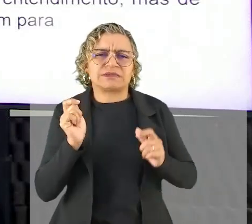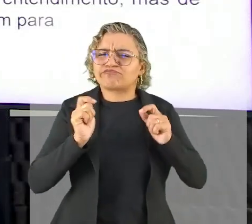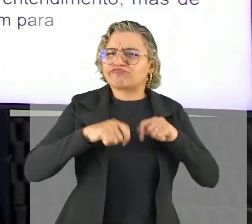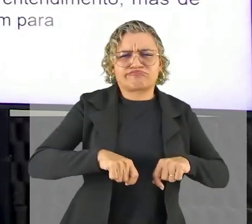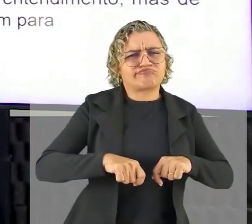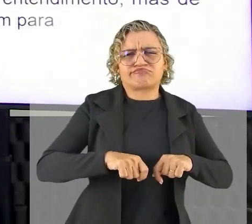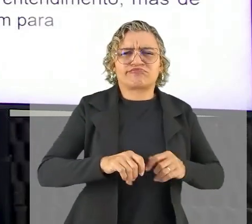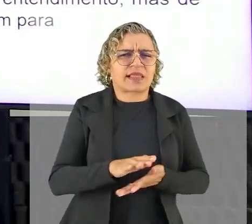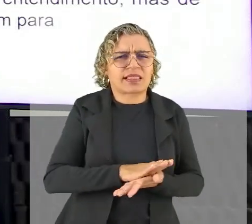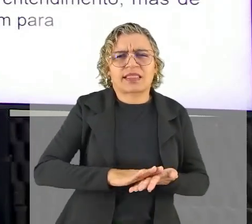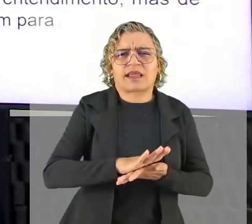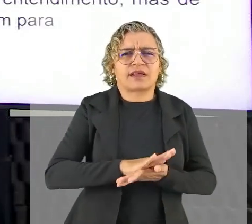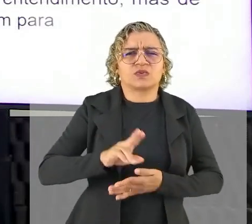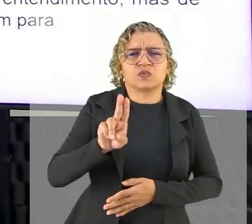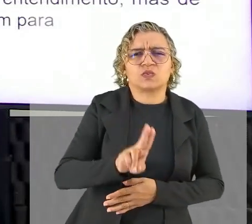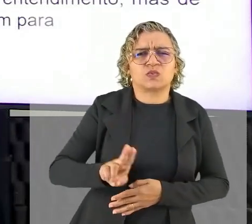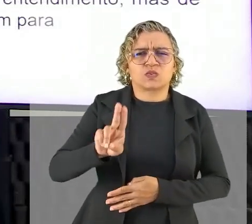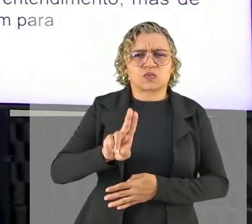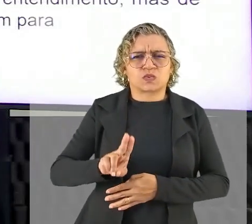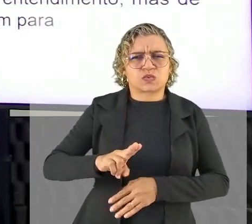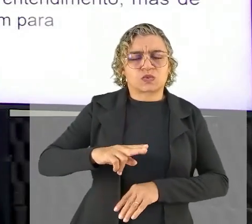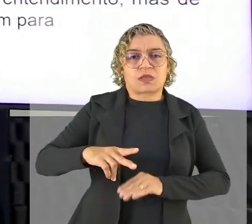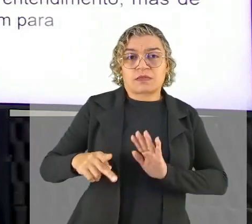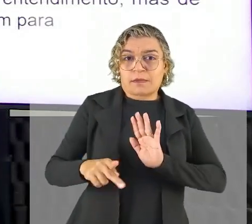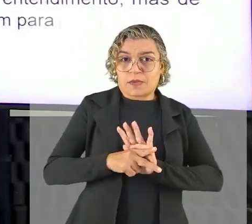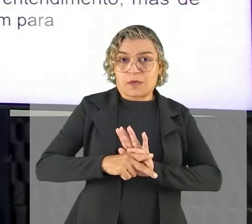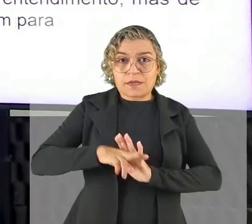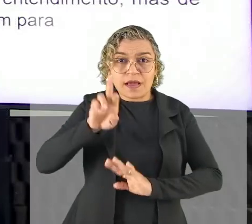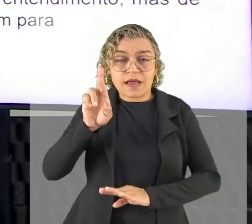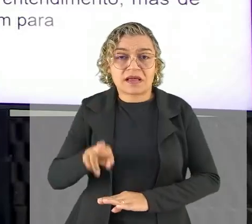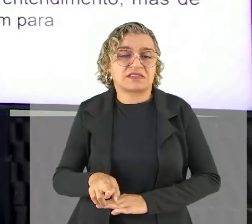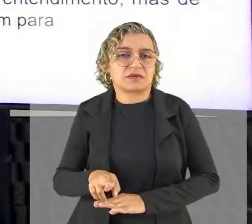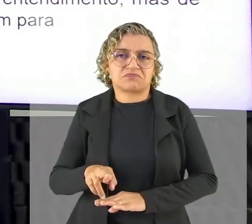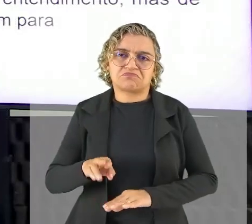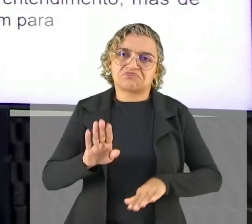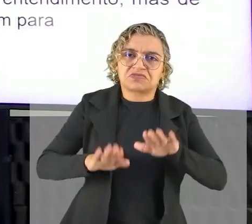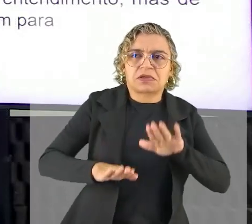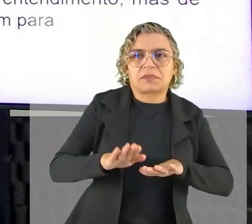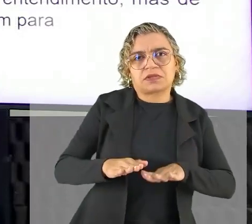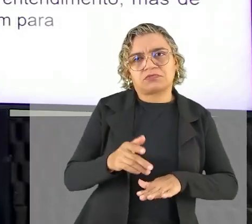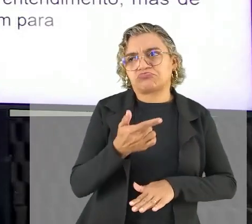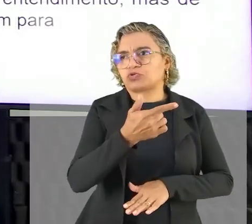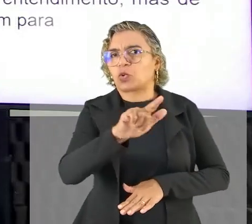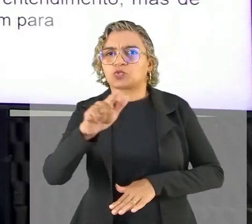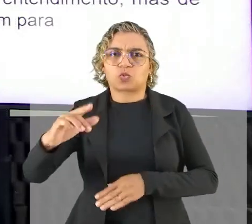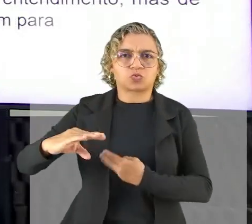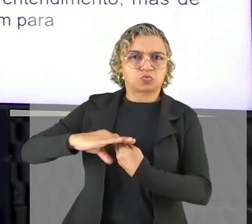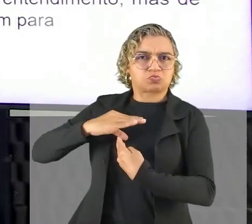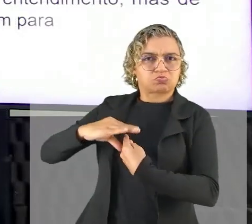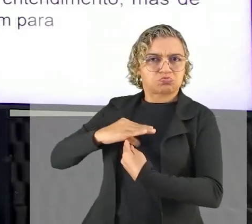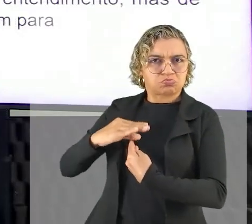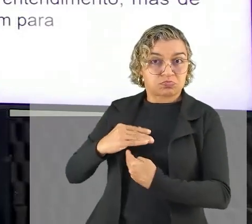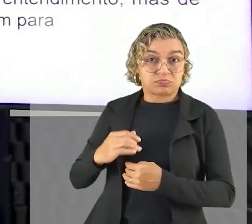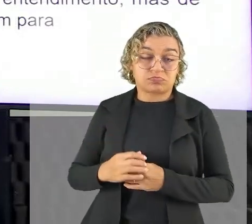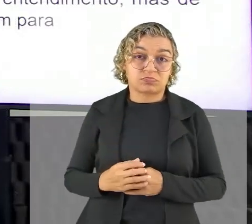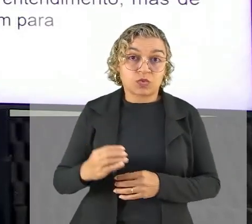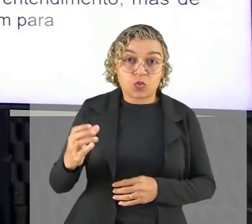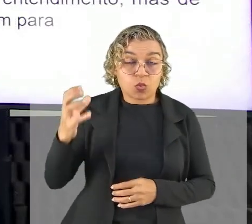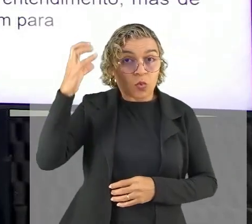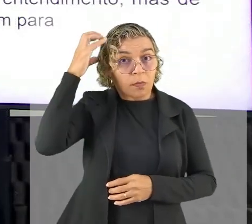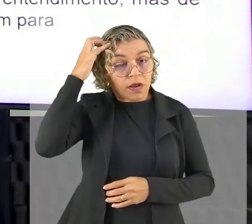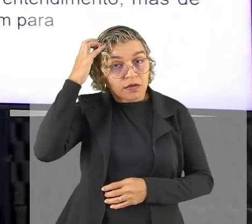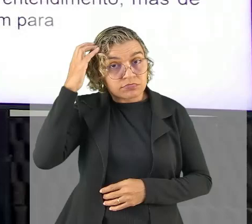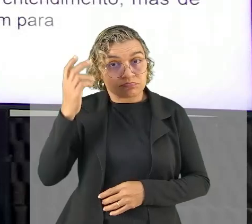de fazer o uso da própria razão, independente da direção de outrem. É-se culpado da